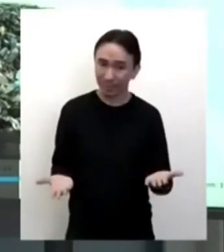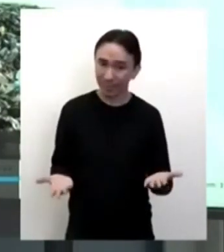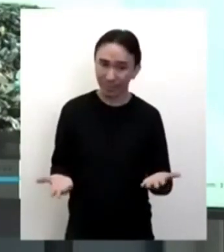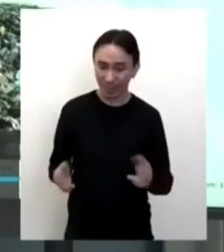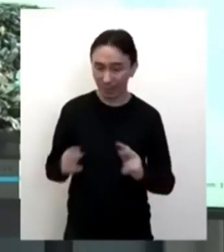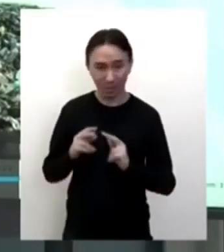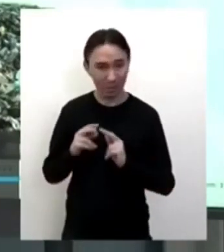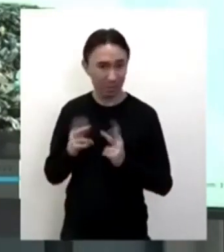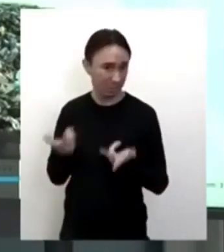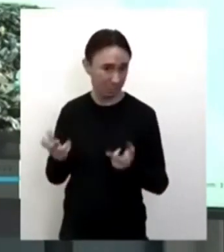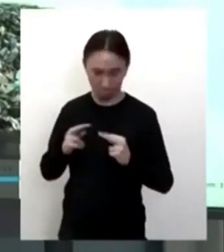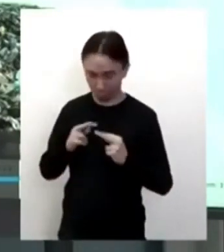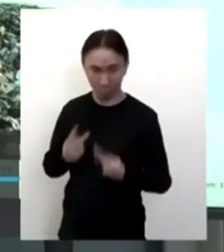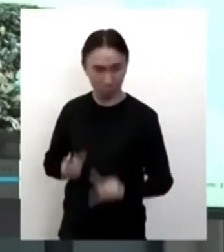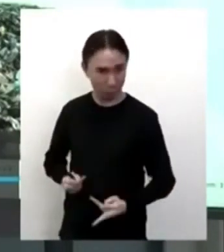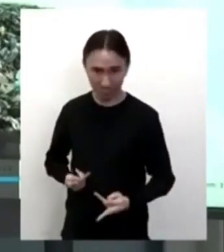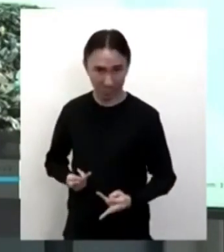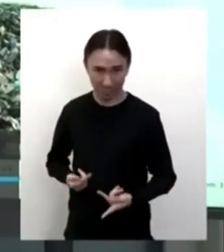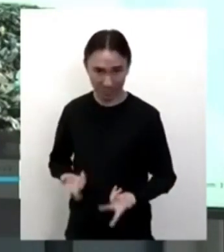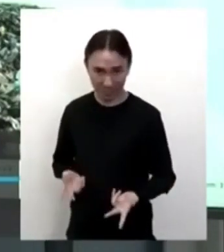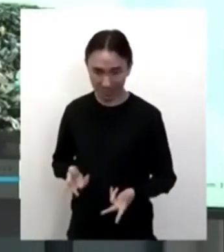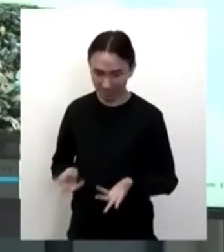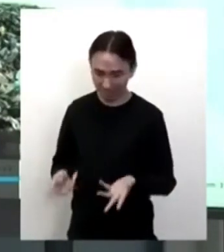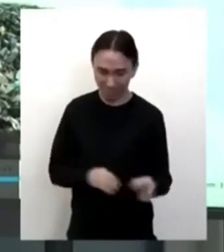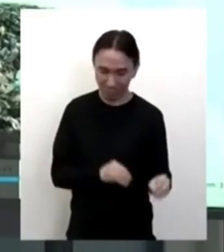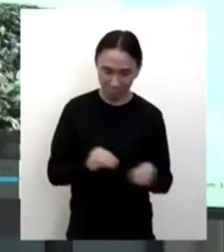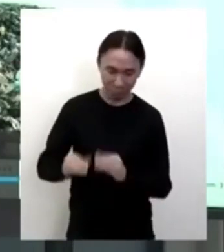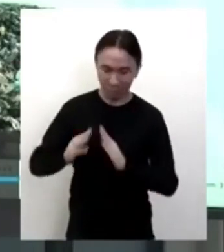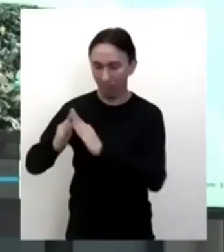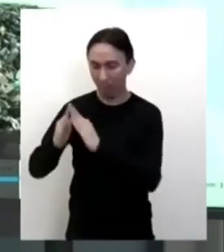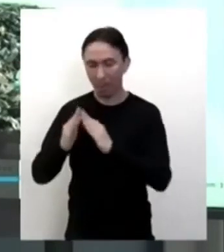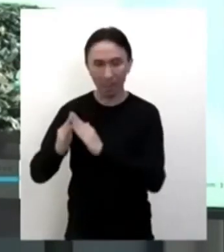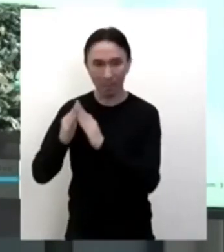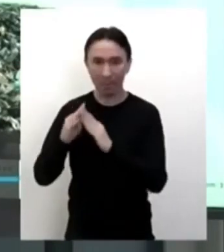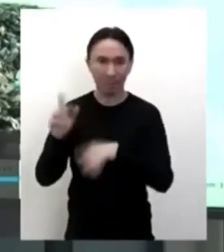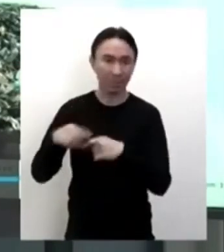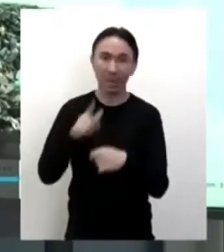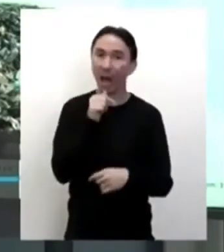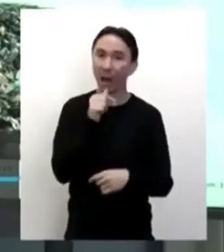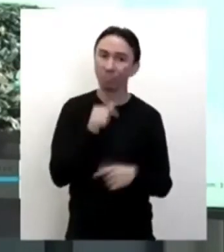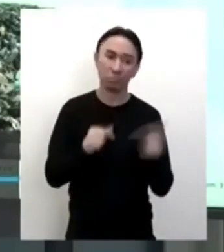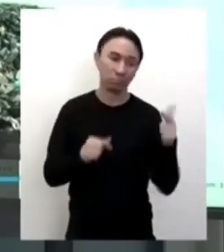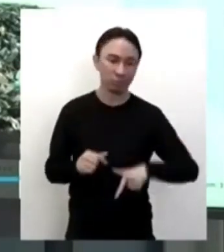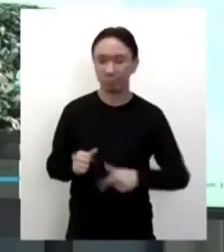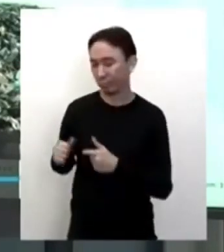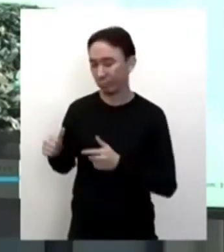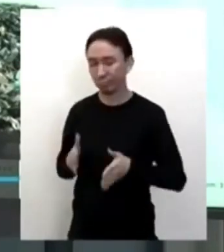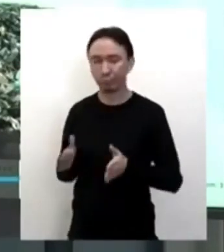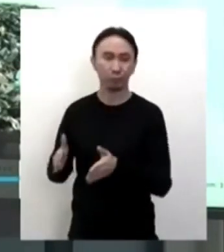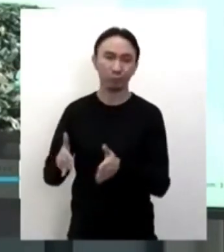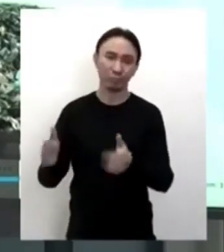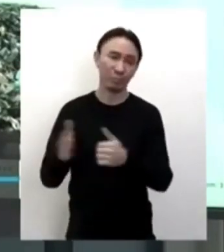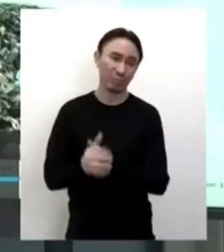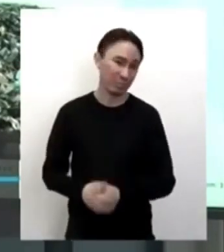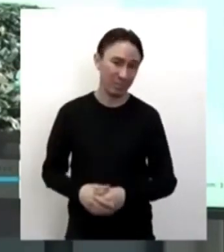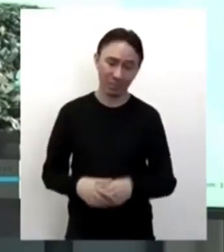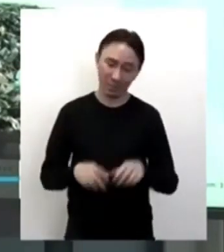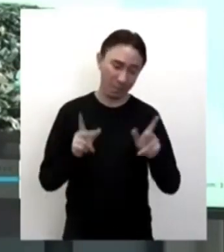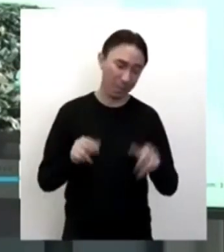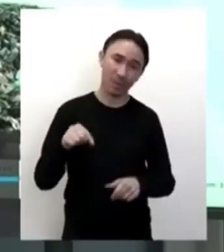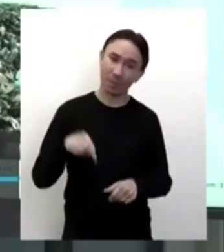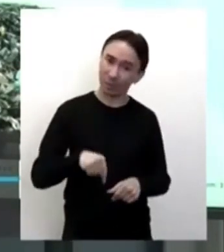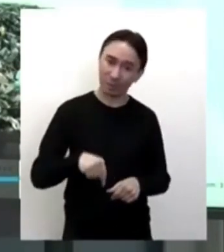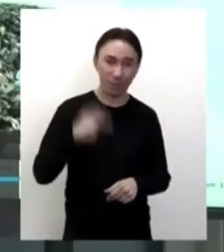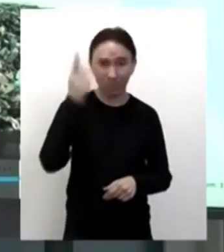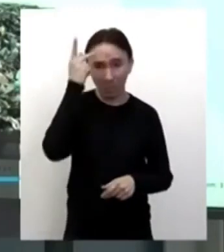rio vai continuar mesmo. Então, se há um excesso de água, ele vai inundar. Então, isso acontece aqui em São Paulo nas marginais, acontece em vários